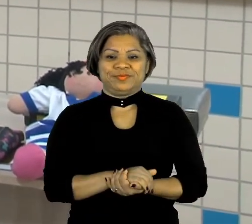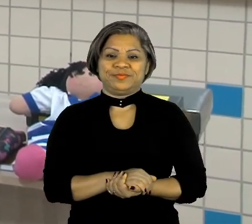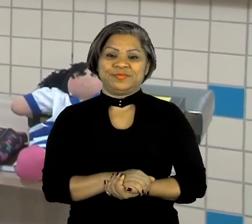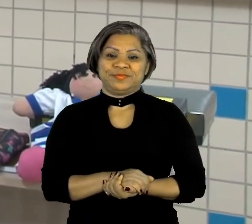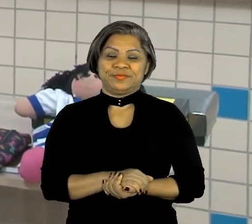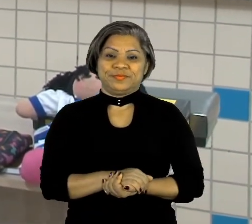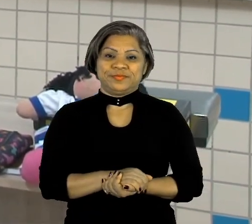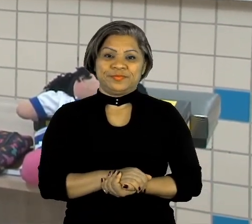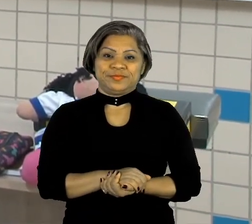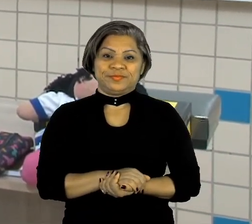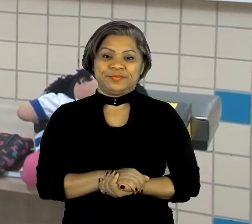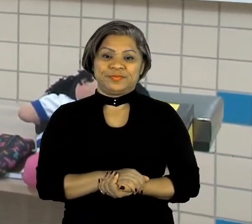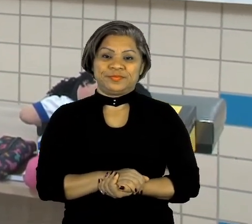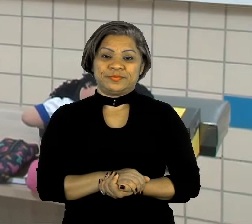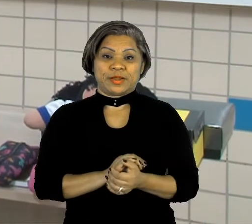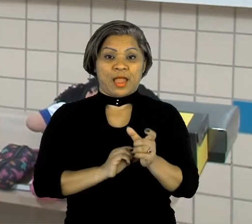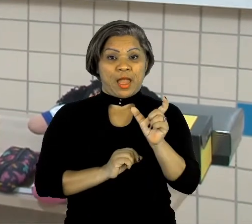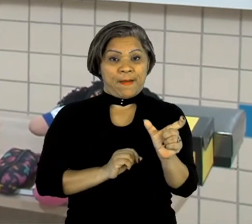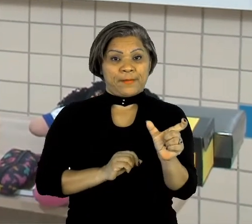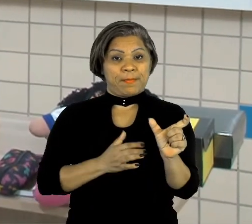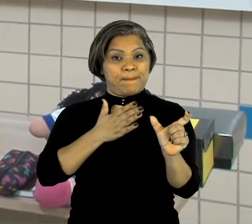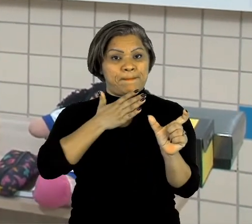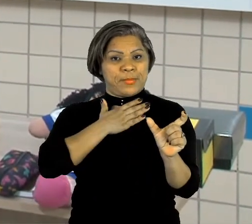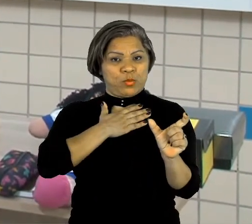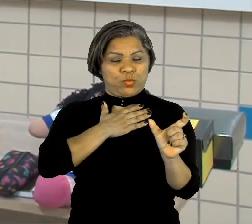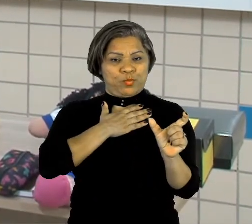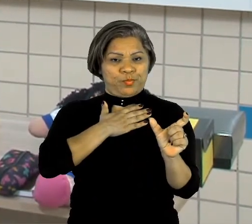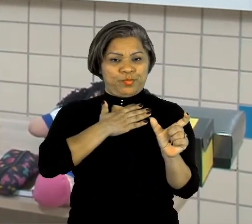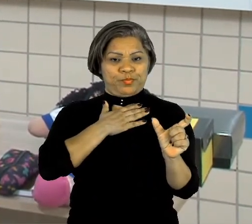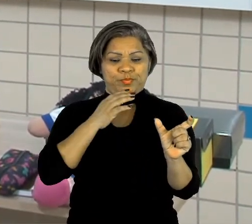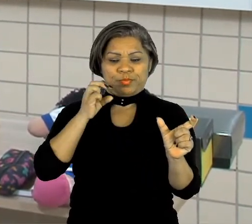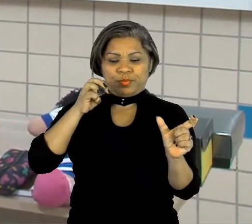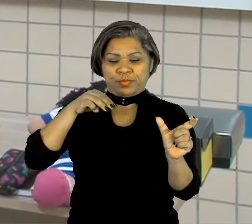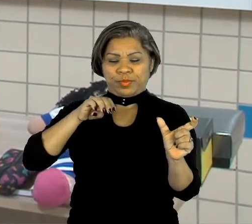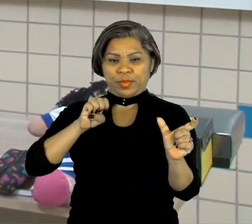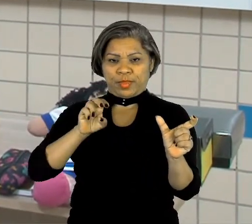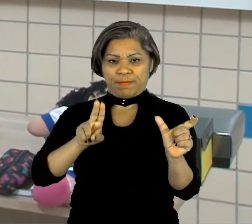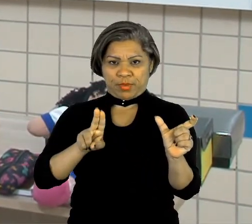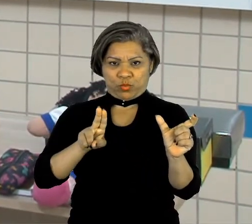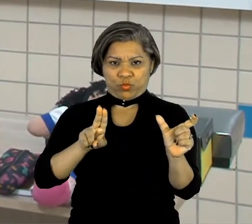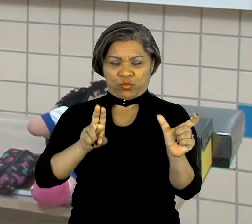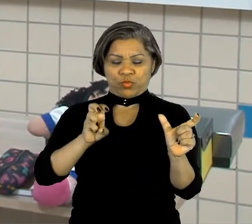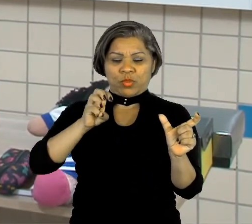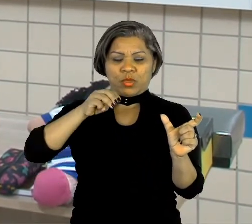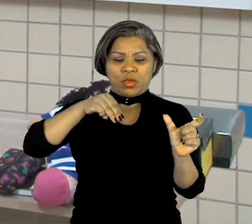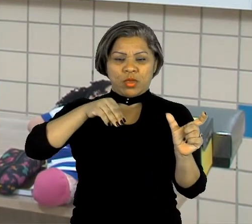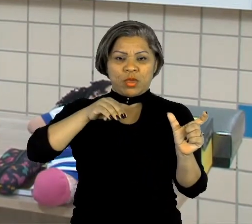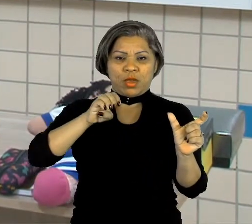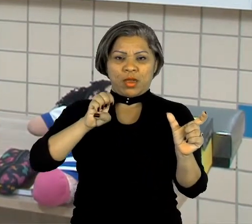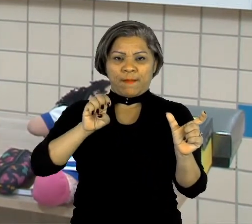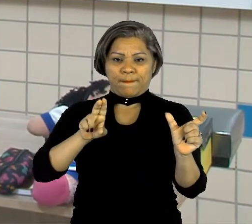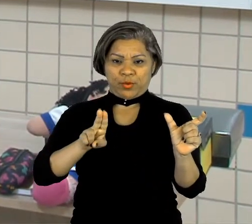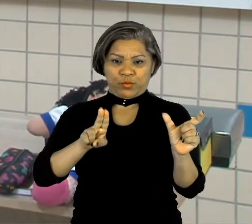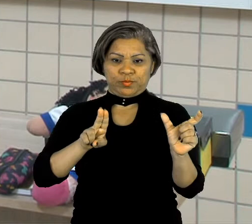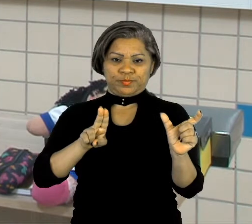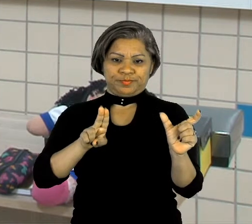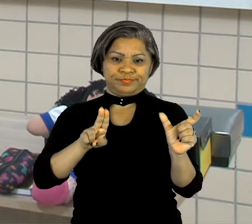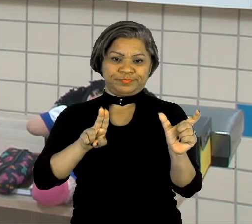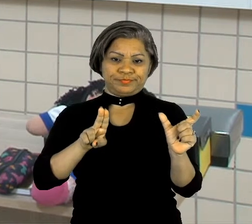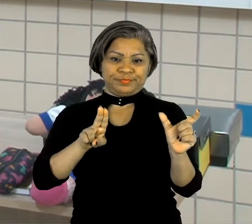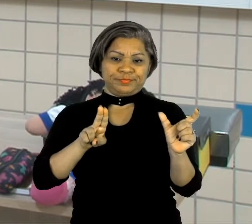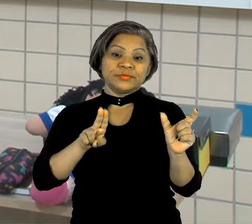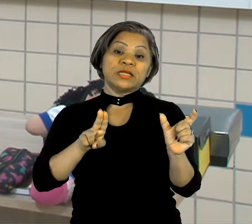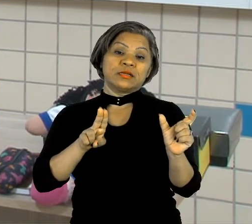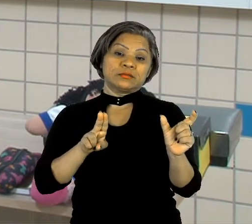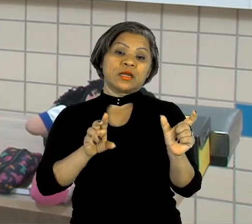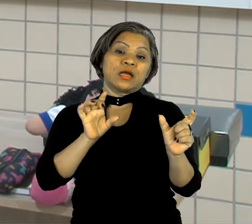palavra meu. Quantas vezes eu pronunciei? Meu. Uma?